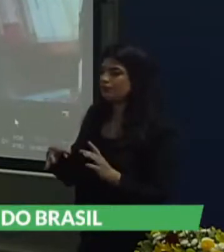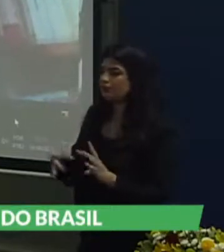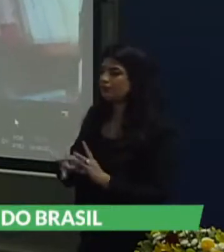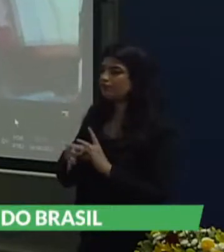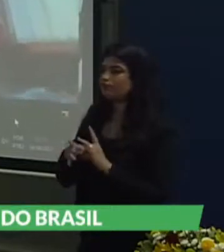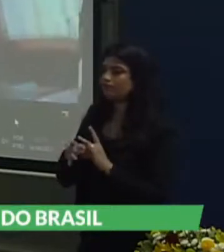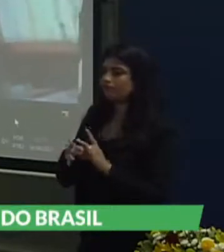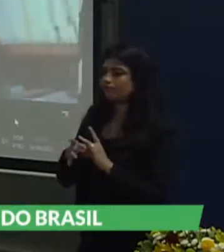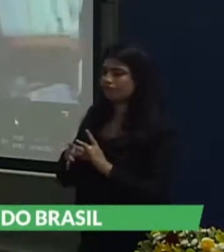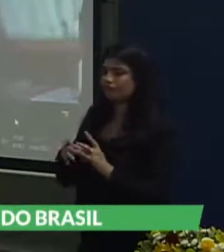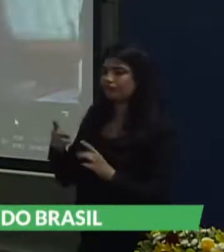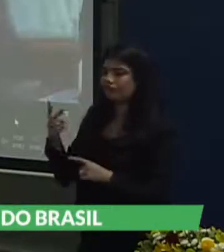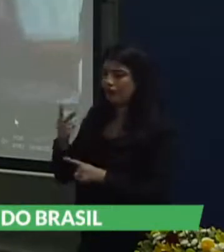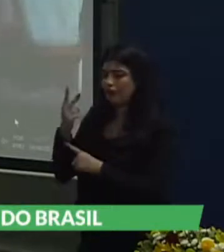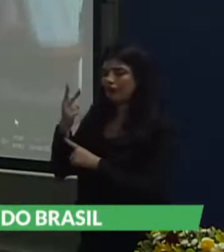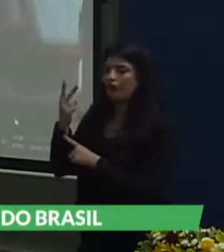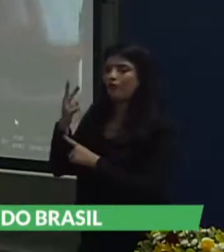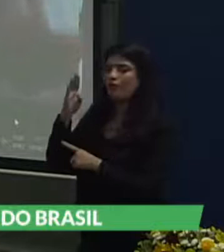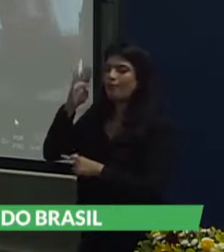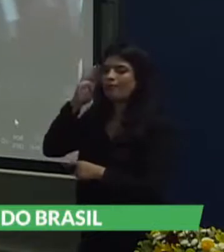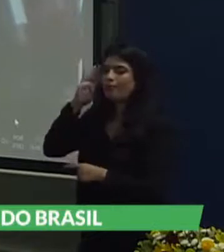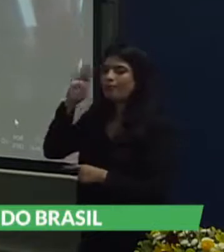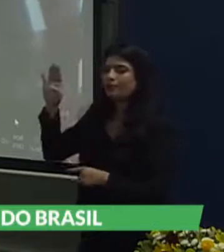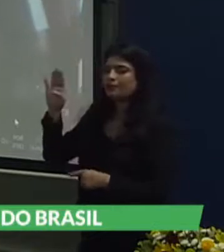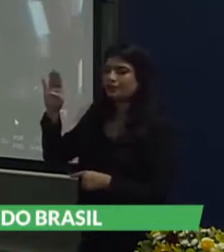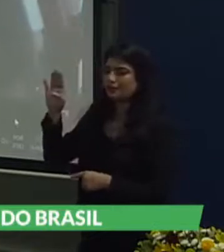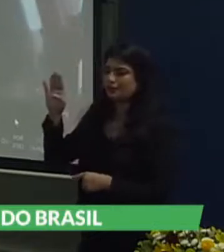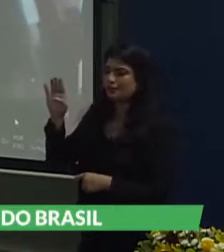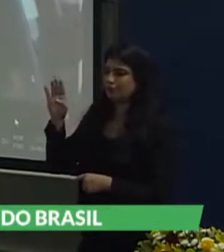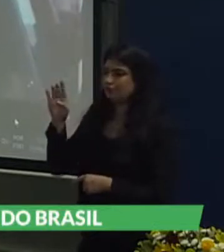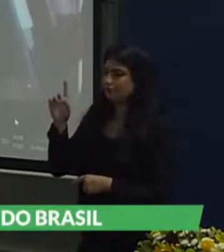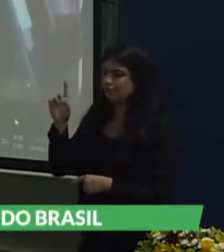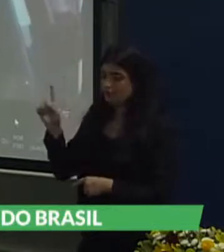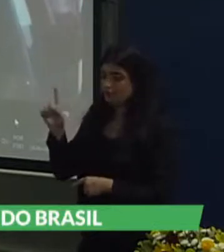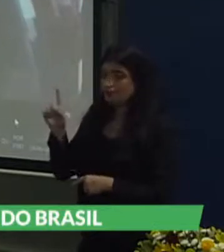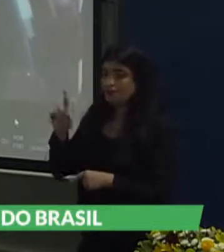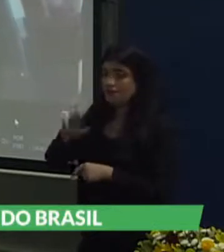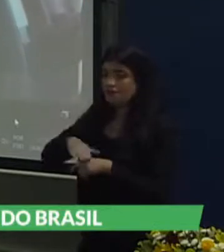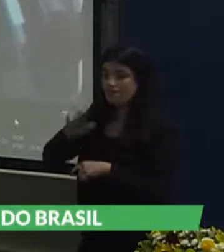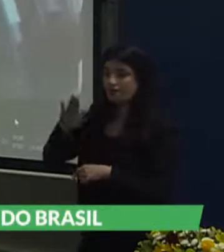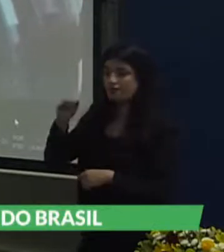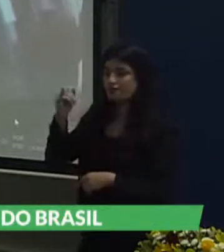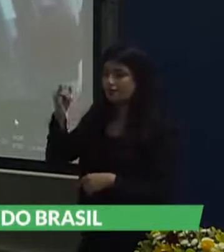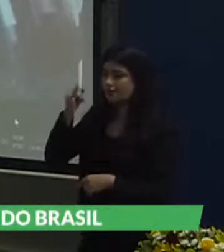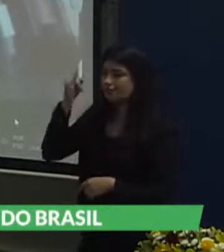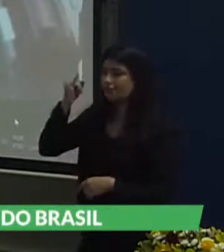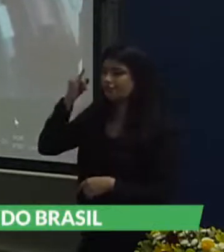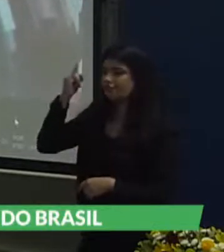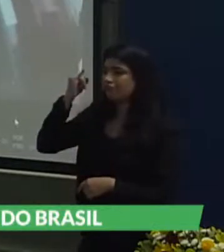unida nos valores e nos princípios mais importantes